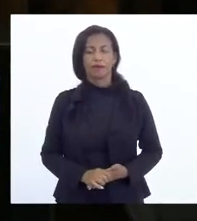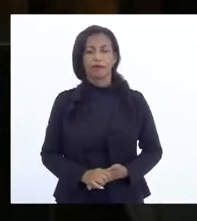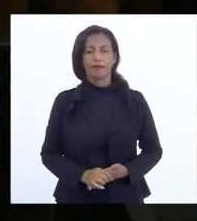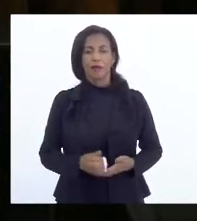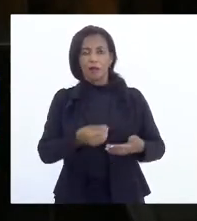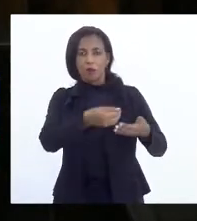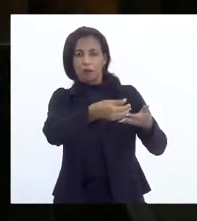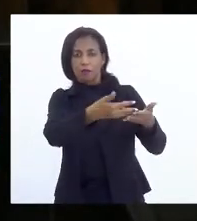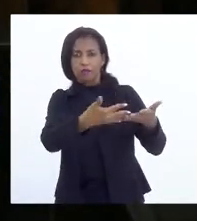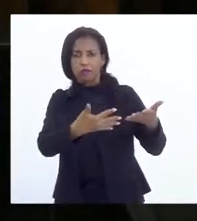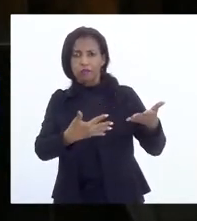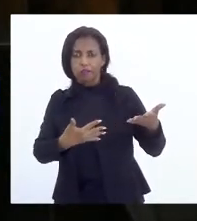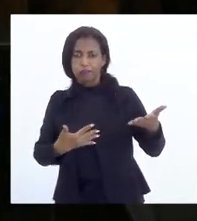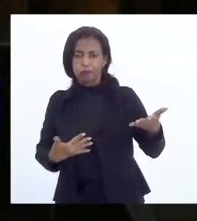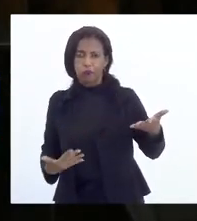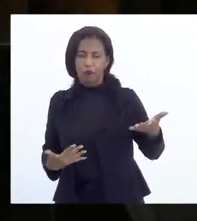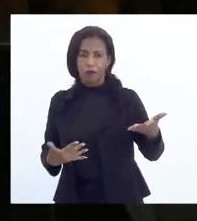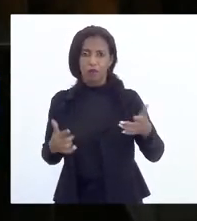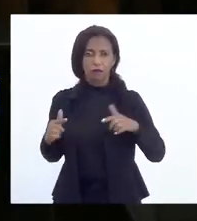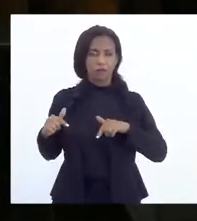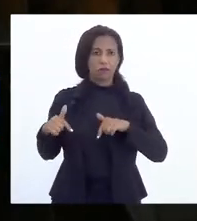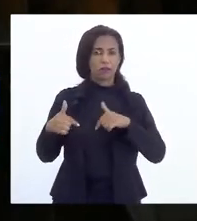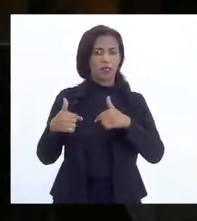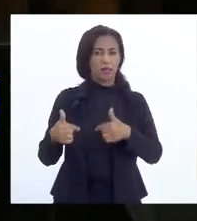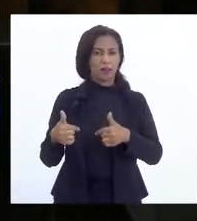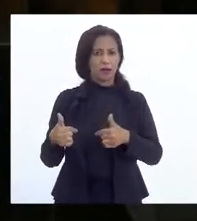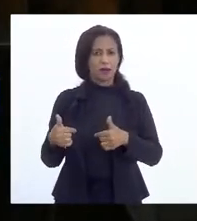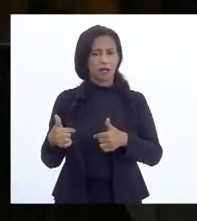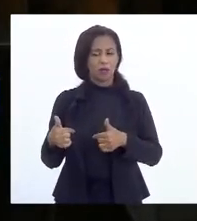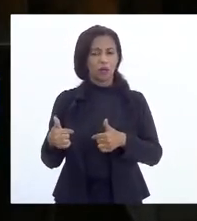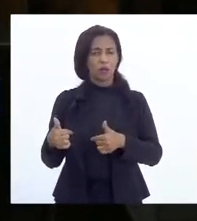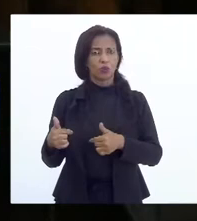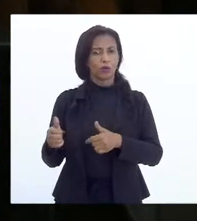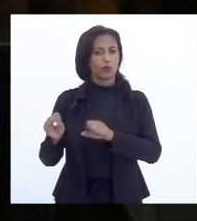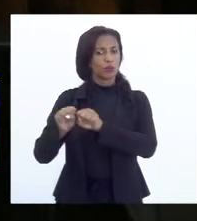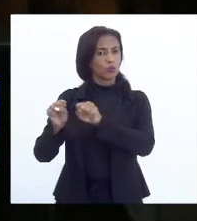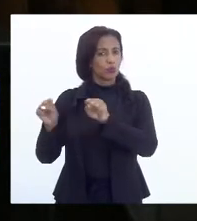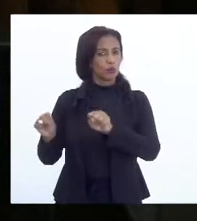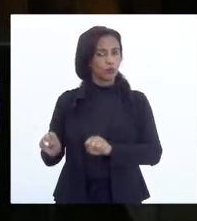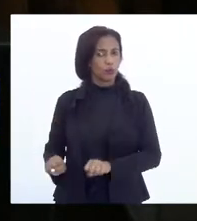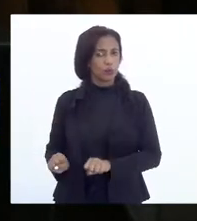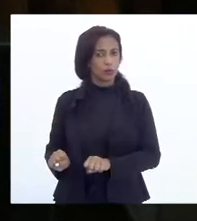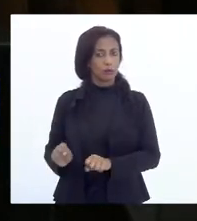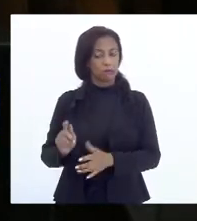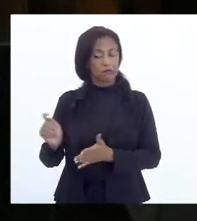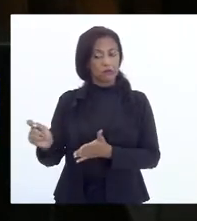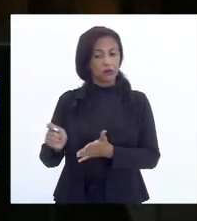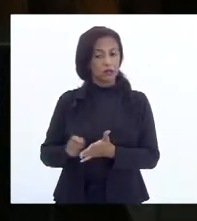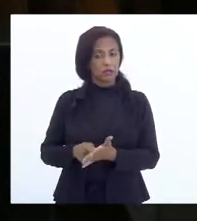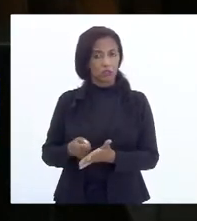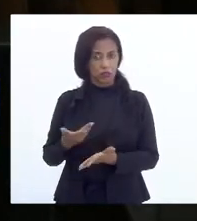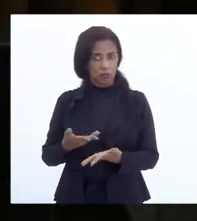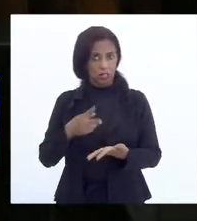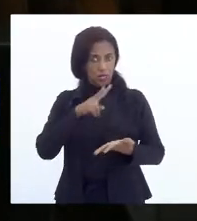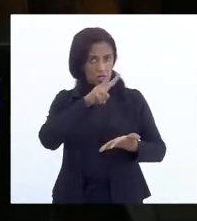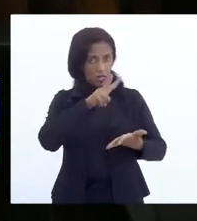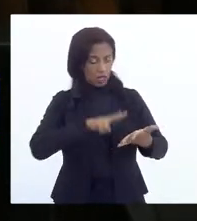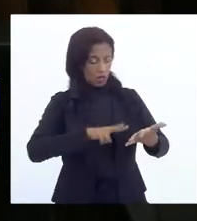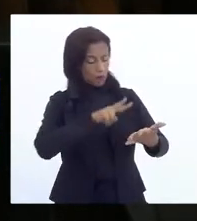discorre sobre operação assistida do sistema. E transcrevo aqui e leio